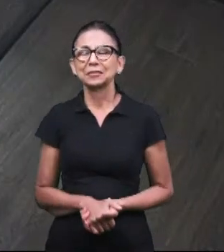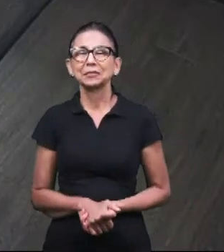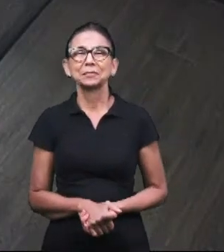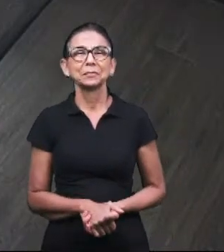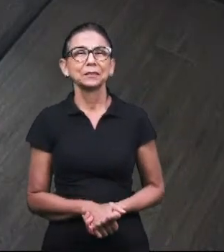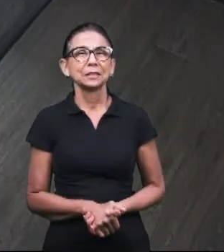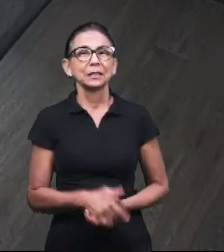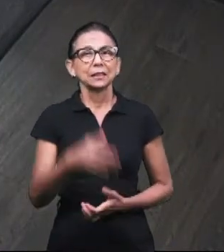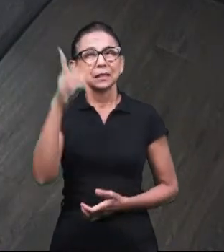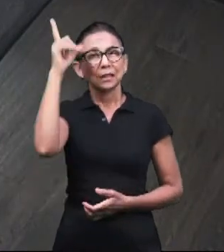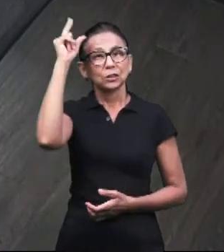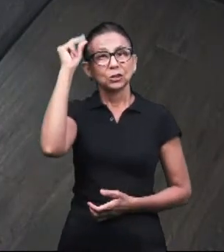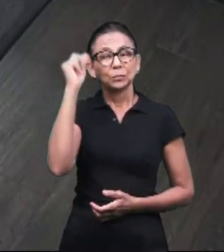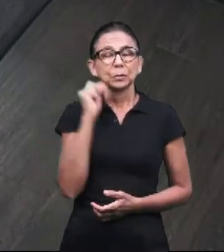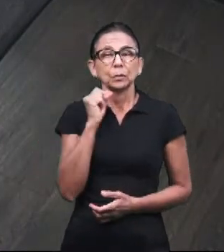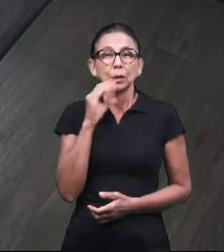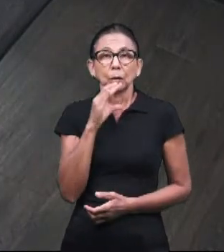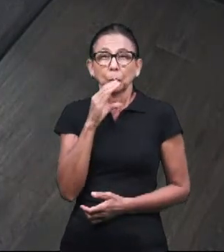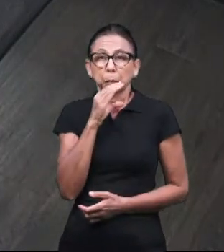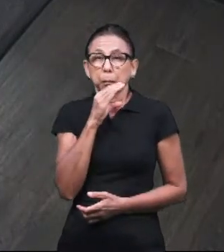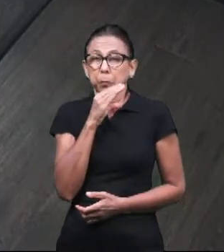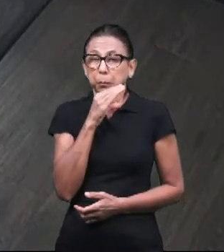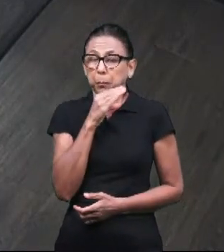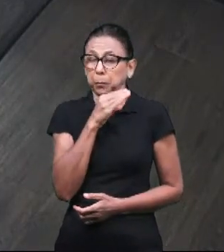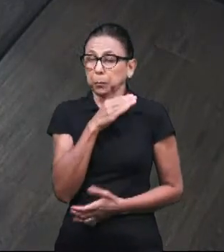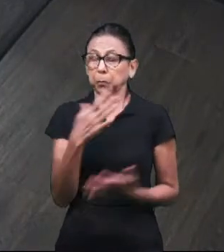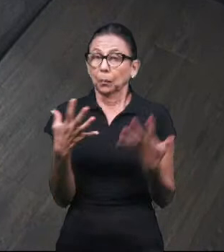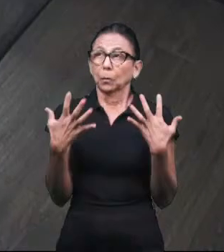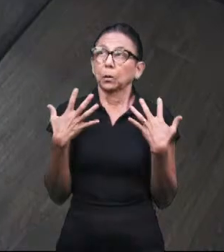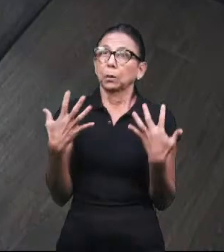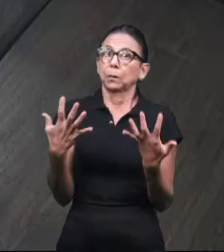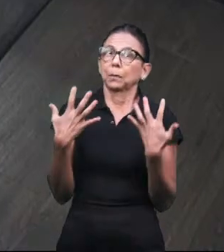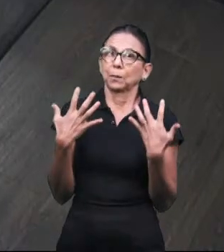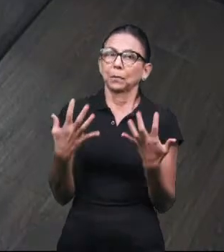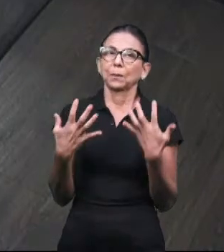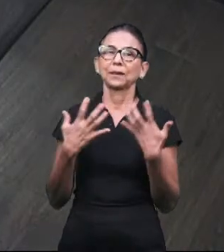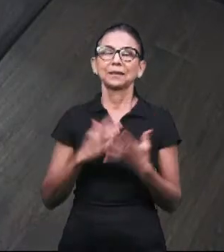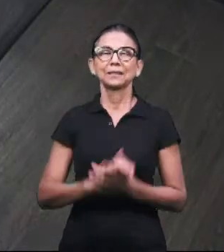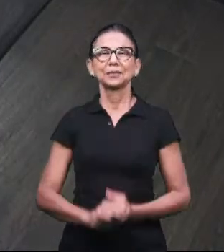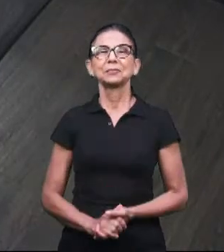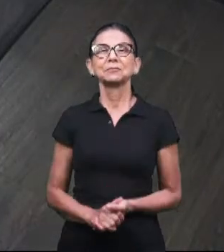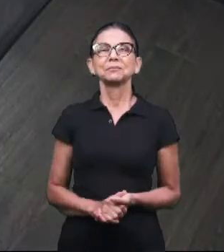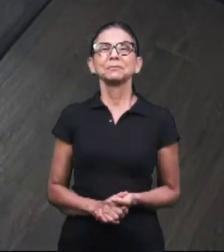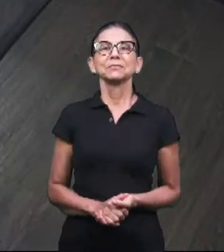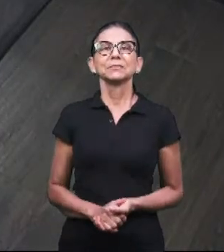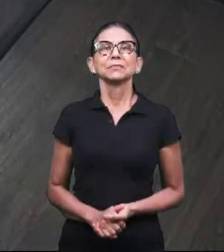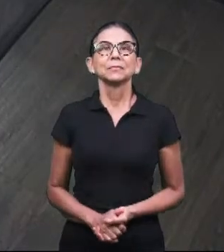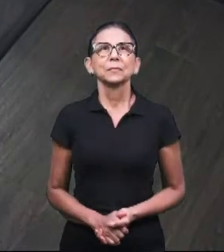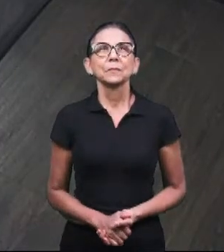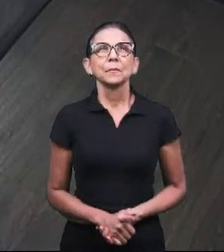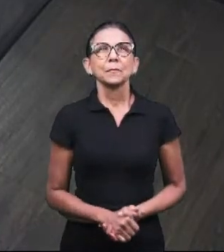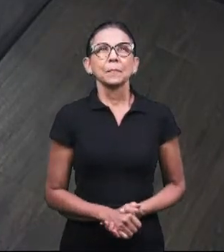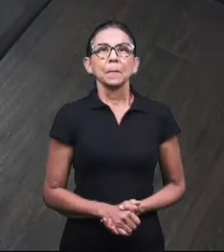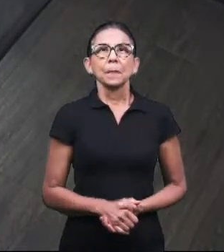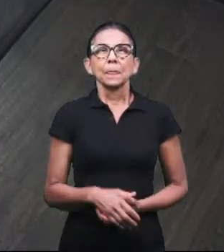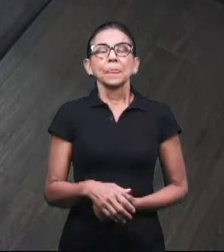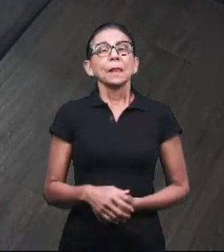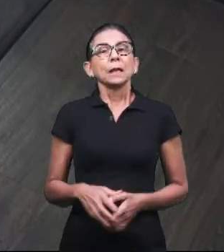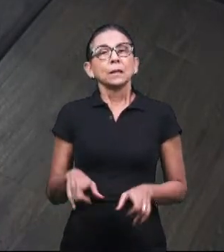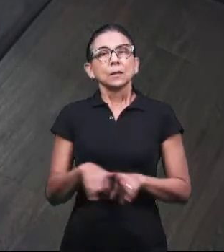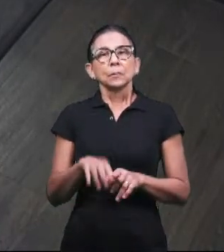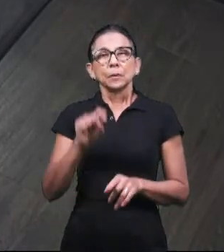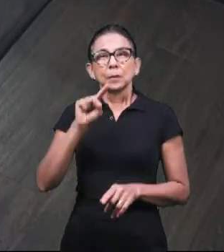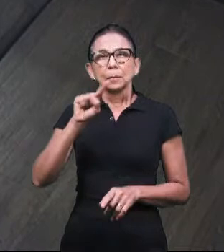calor, então uma bênção. Tiveram ali 1.500 crianças num grupo de louvor,